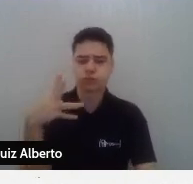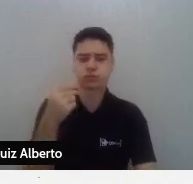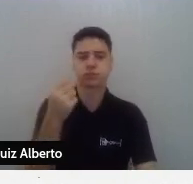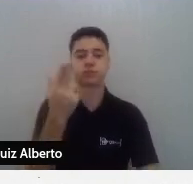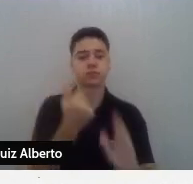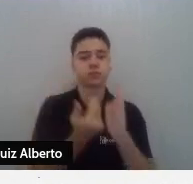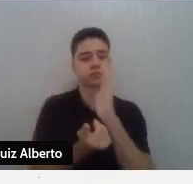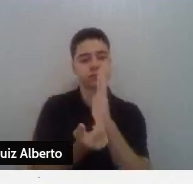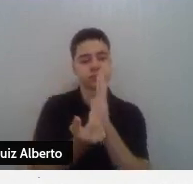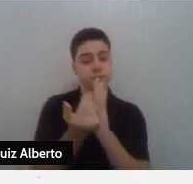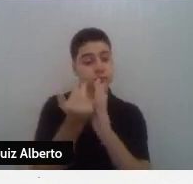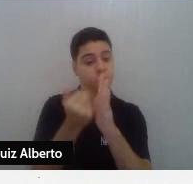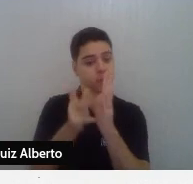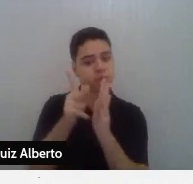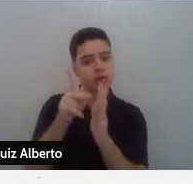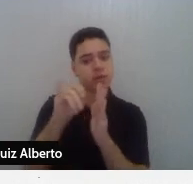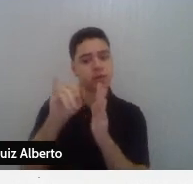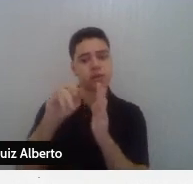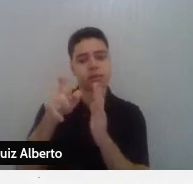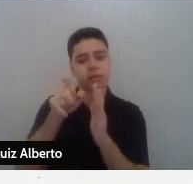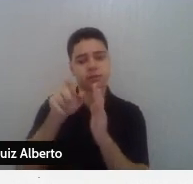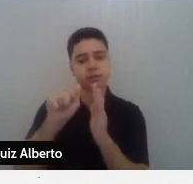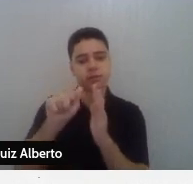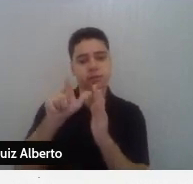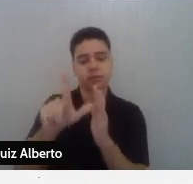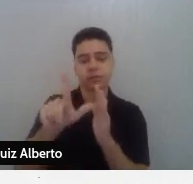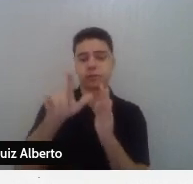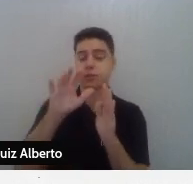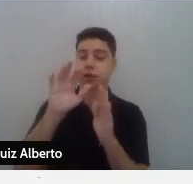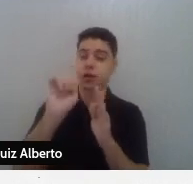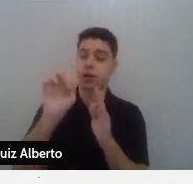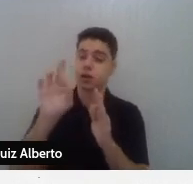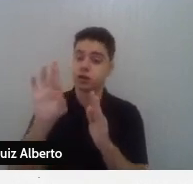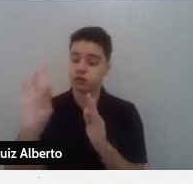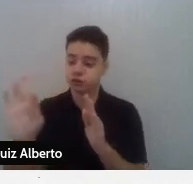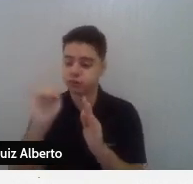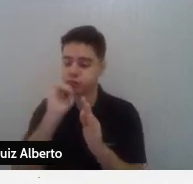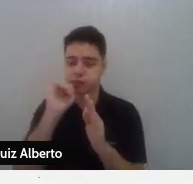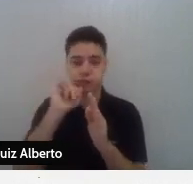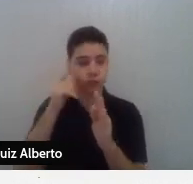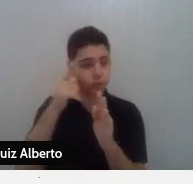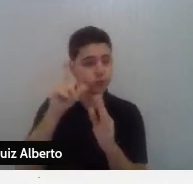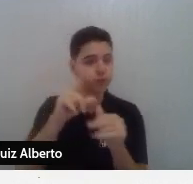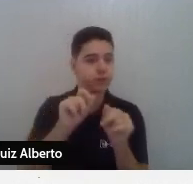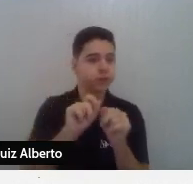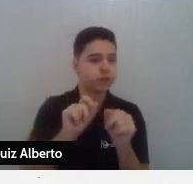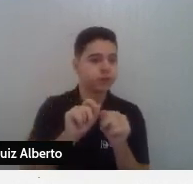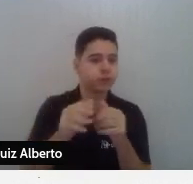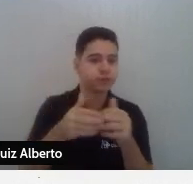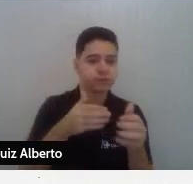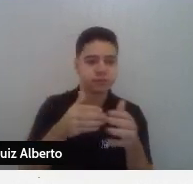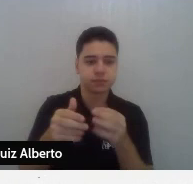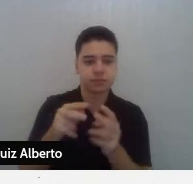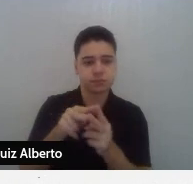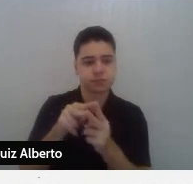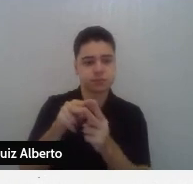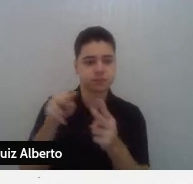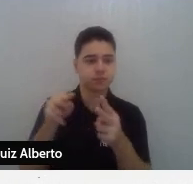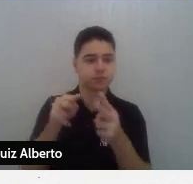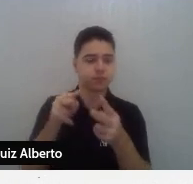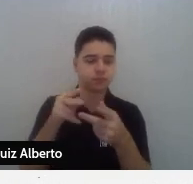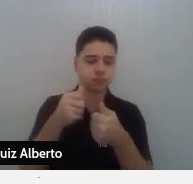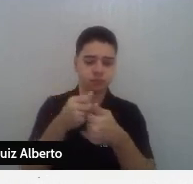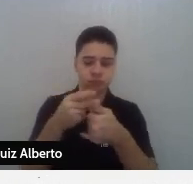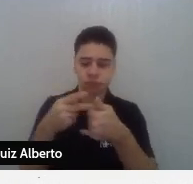art, ela pode ser realizada tanto digitalmente, com